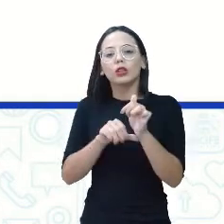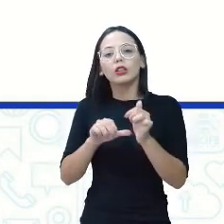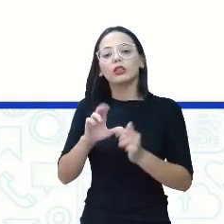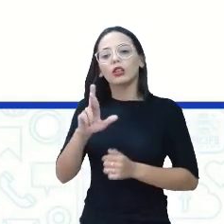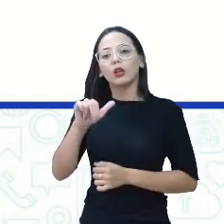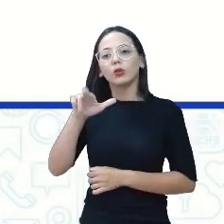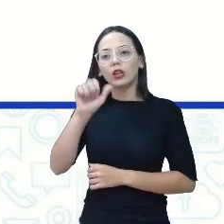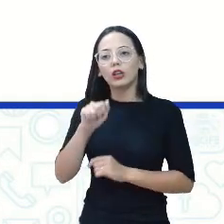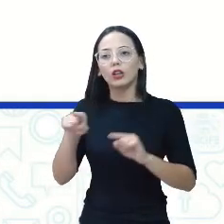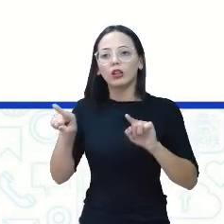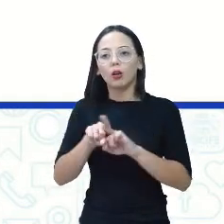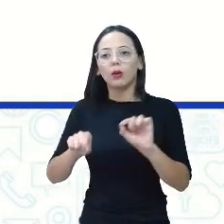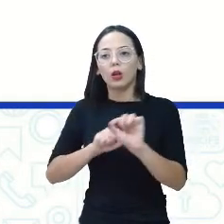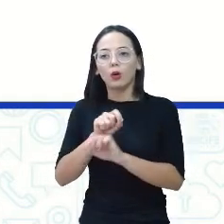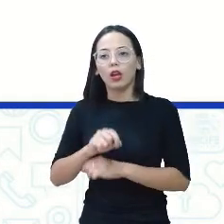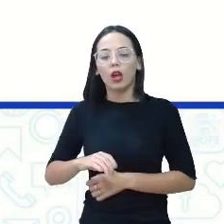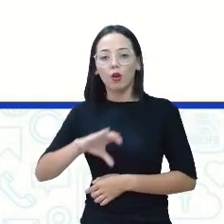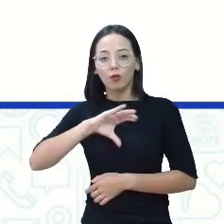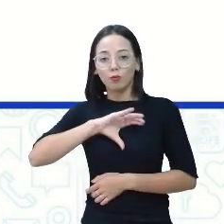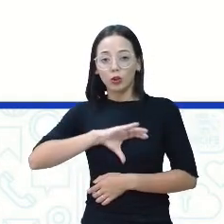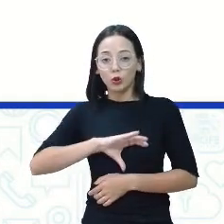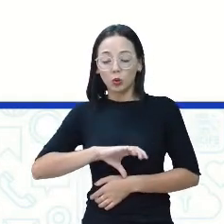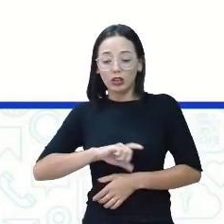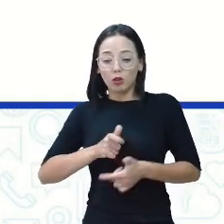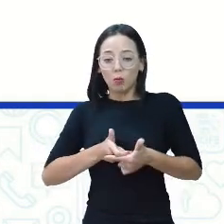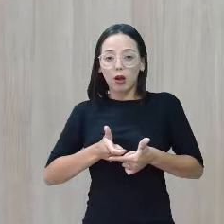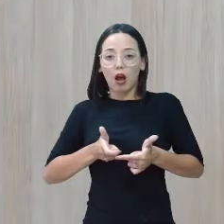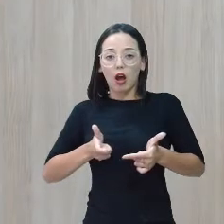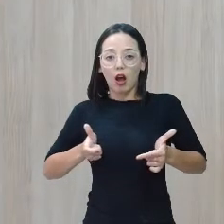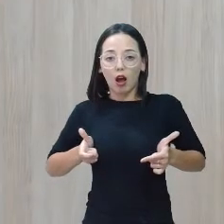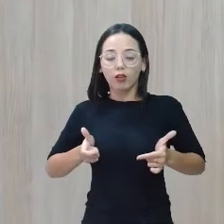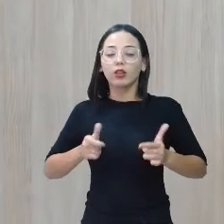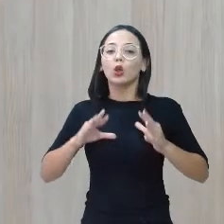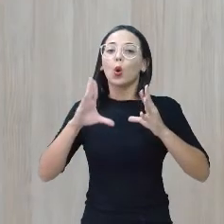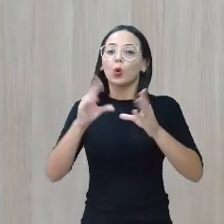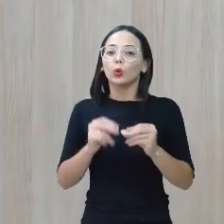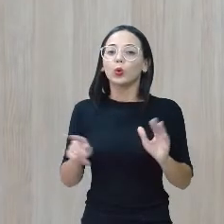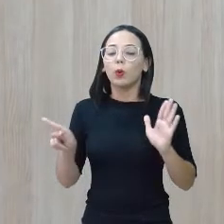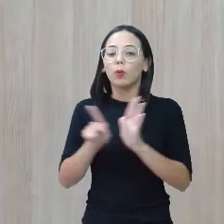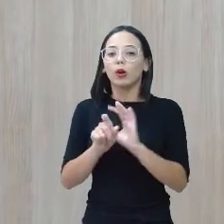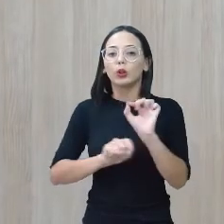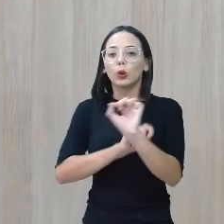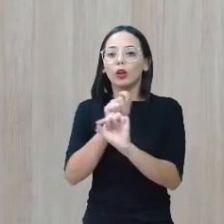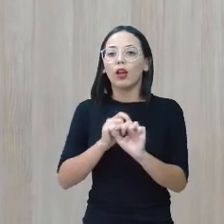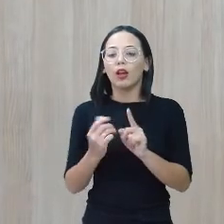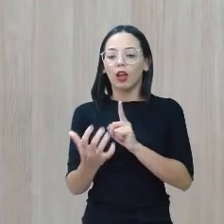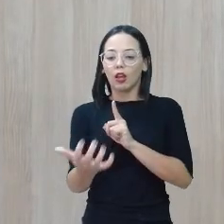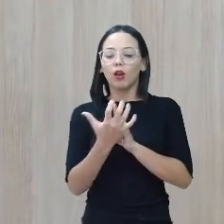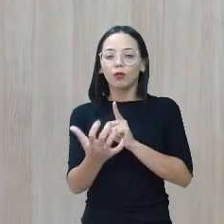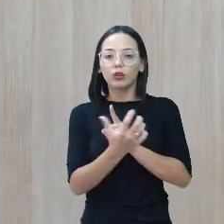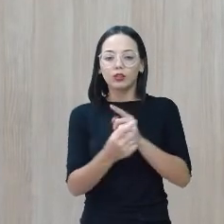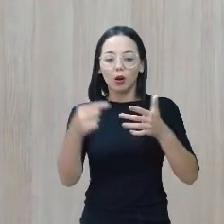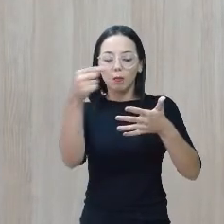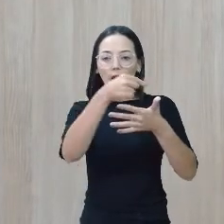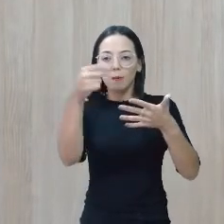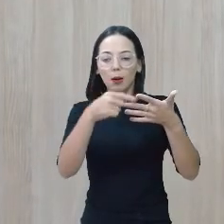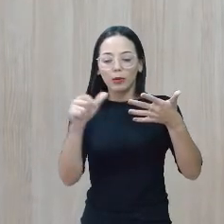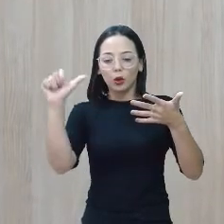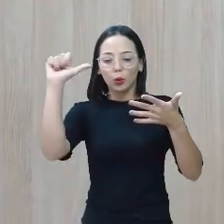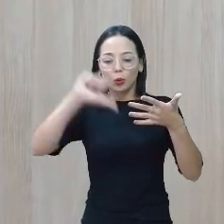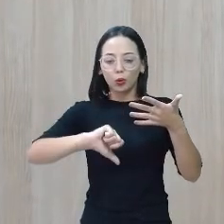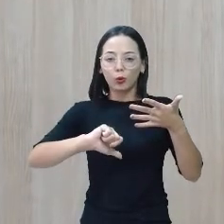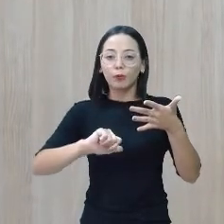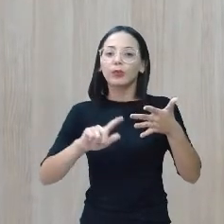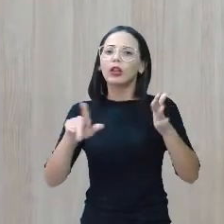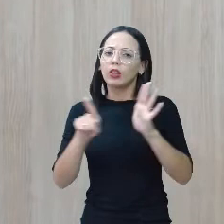possuem menstruação volumosa. Então, tudo isso pode também afetar. Essas são as desvantagens. Então, ele